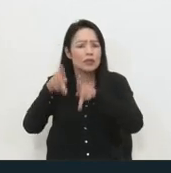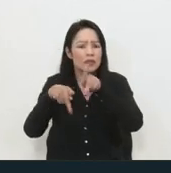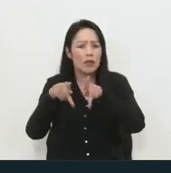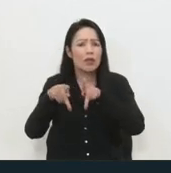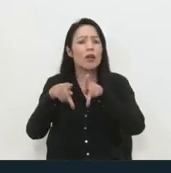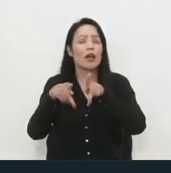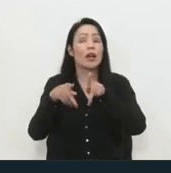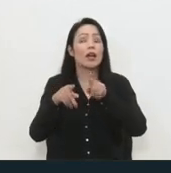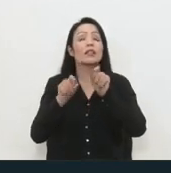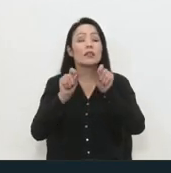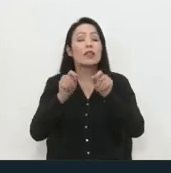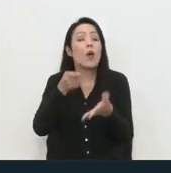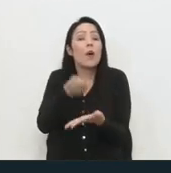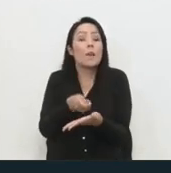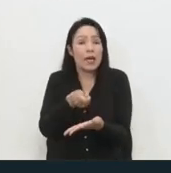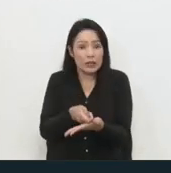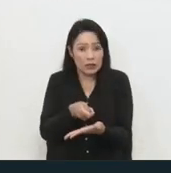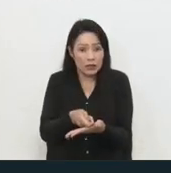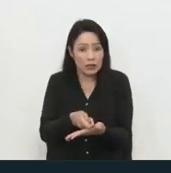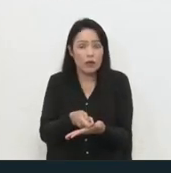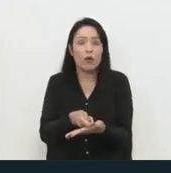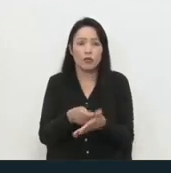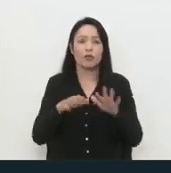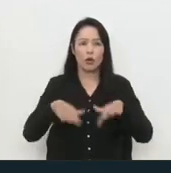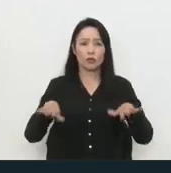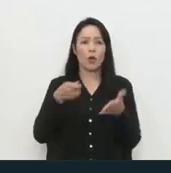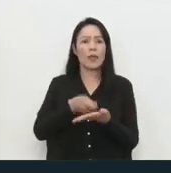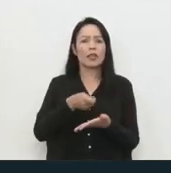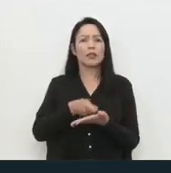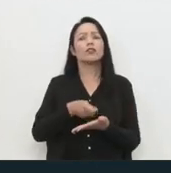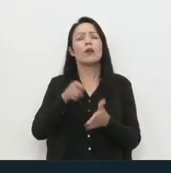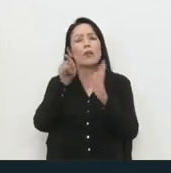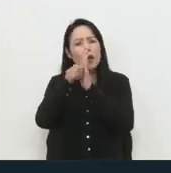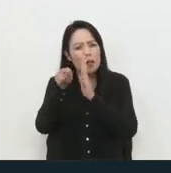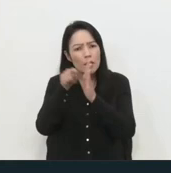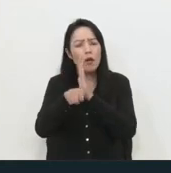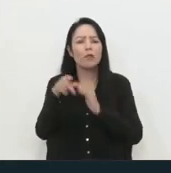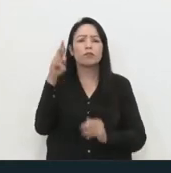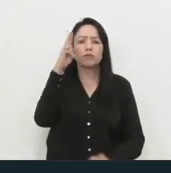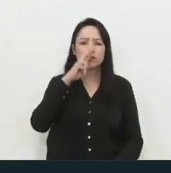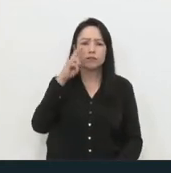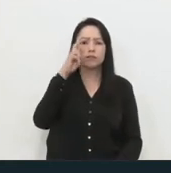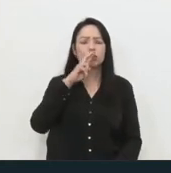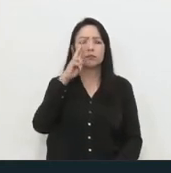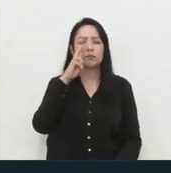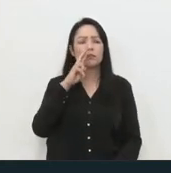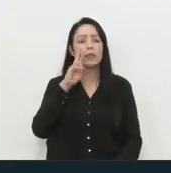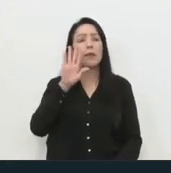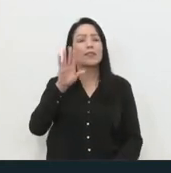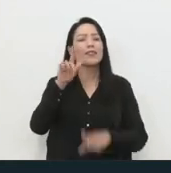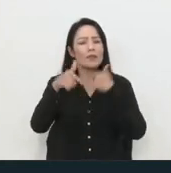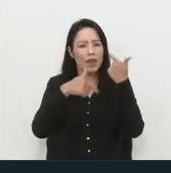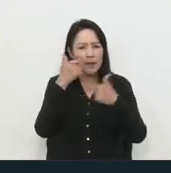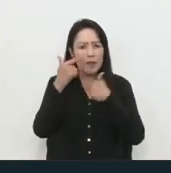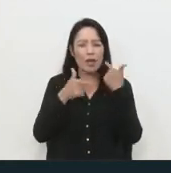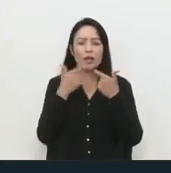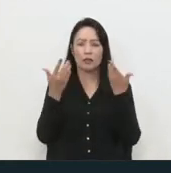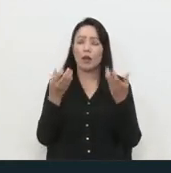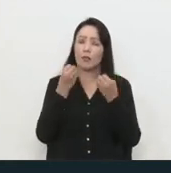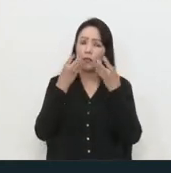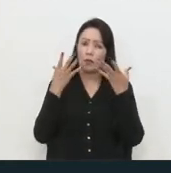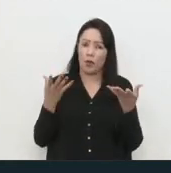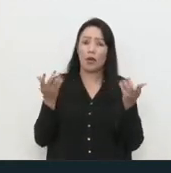quem tem a obrigação nós temos a obrigação de cobrar de fiscalizar e esse trabalho graças a Deus